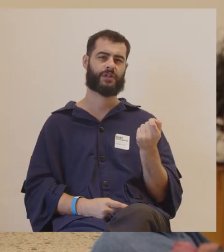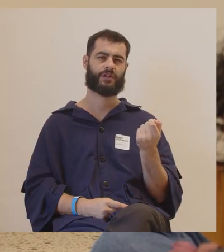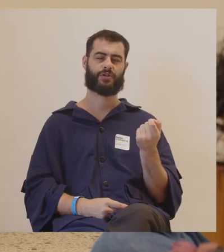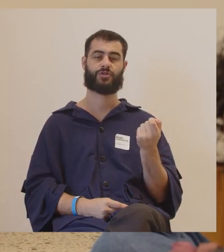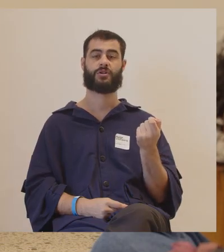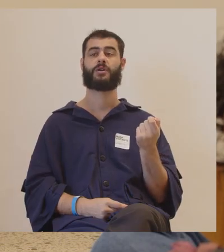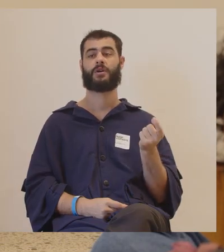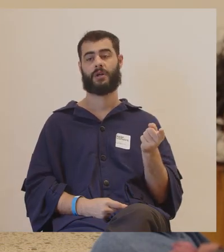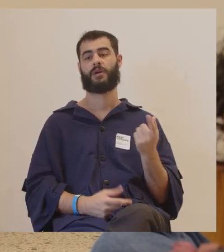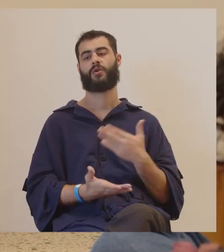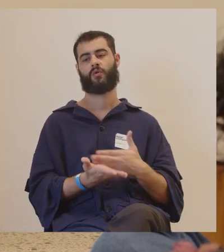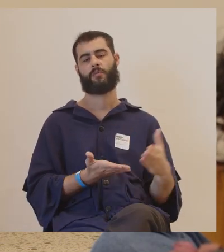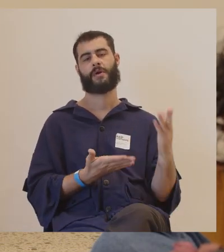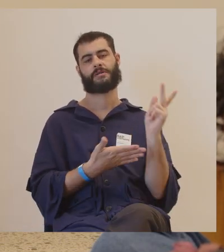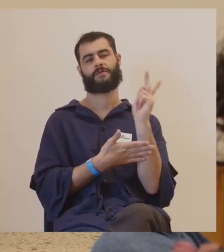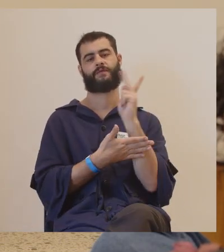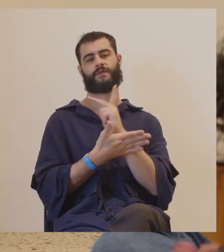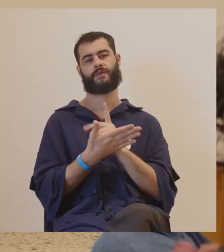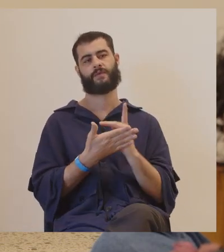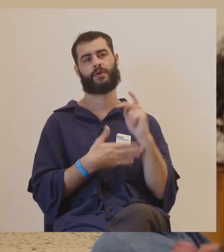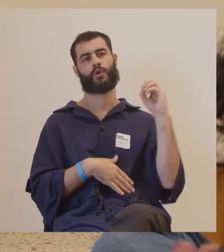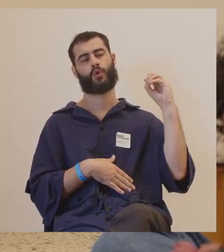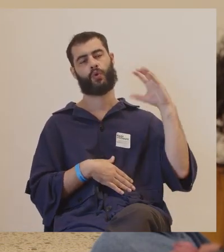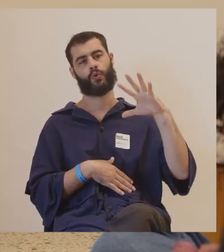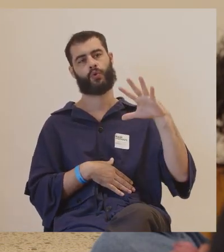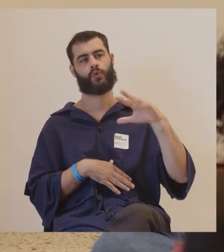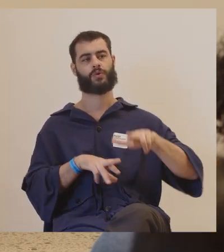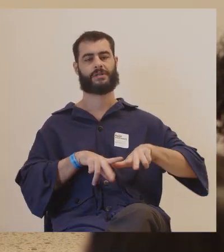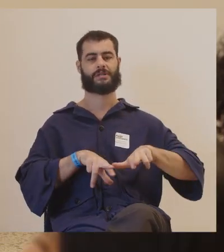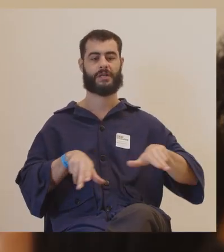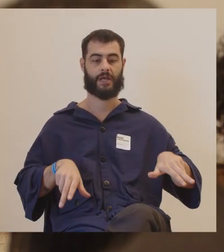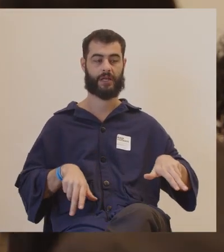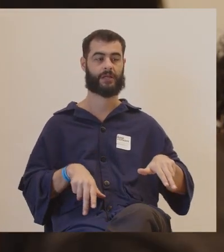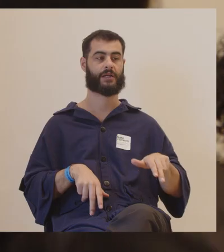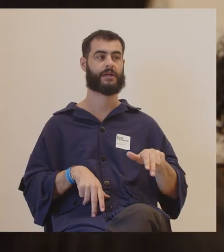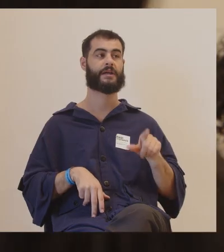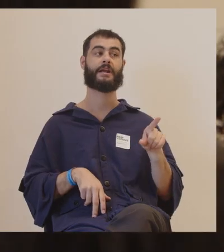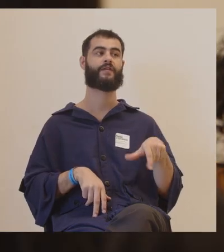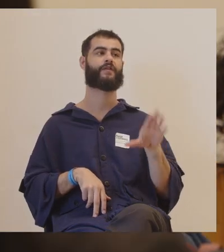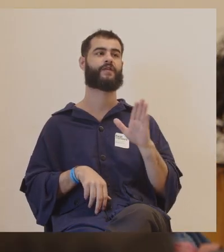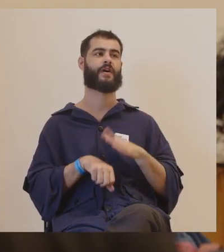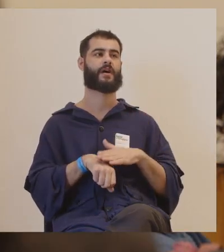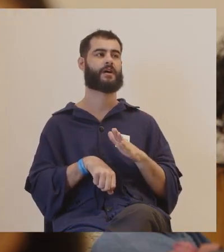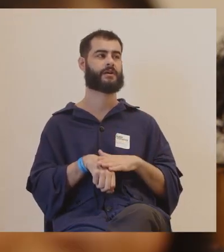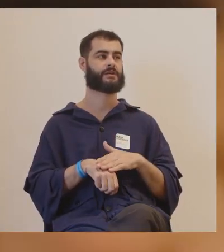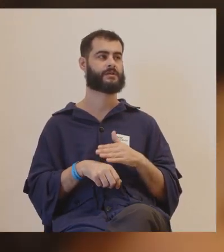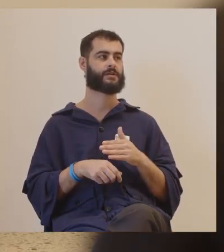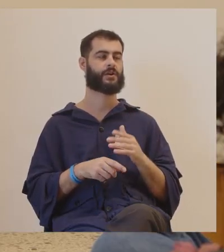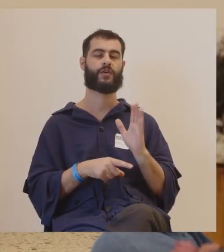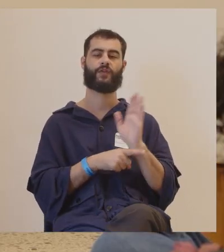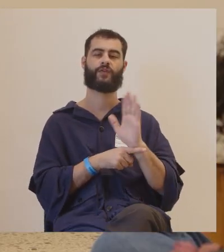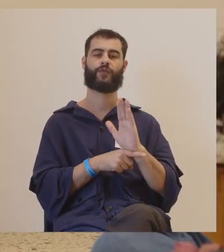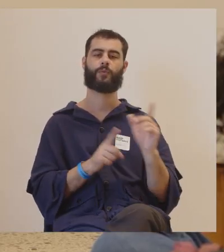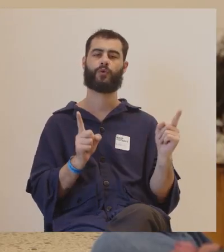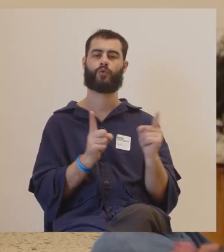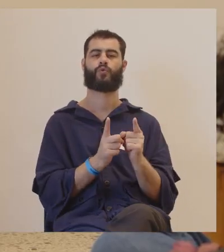fazendo tomadas desses efeitos de luz e etc. Ele faz uma série de pequenos filmes curtos